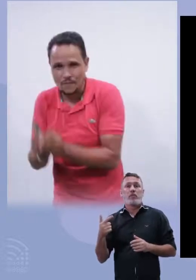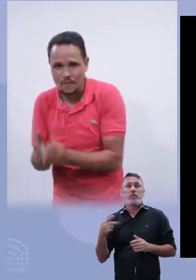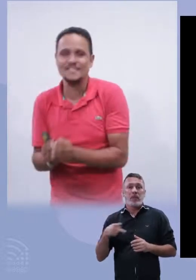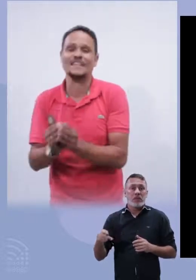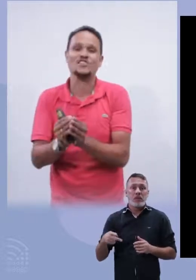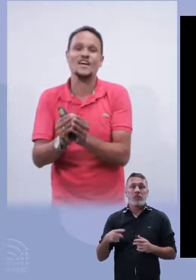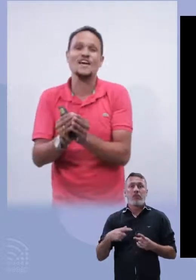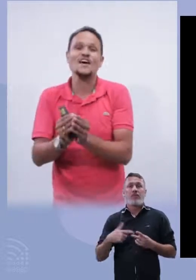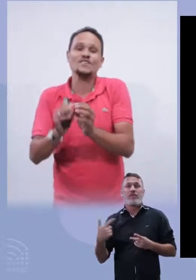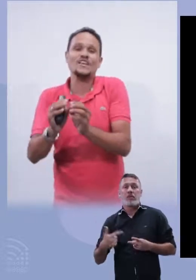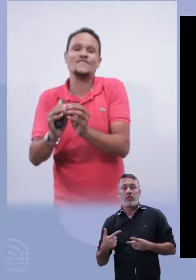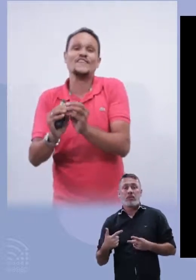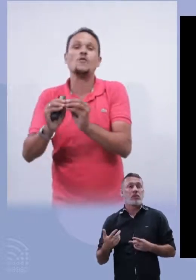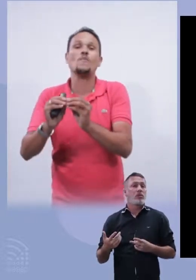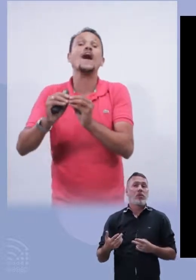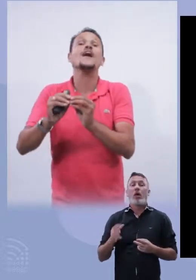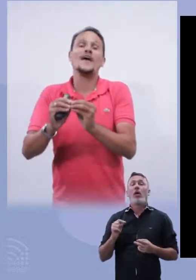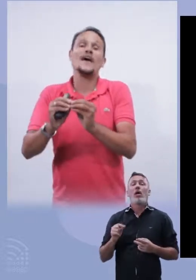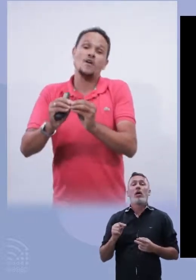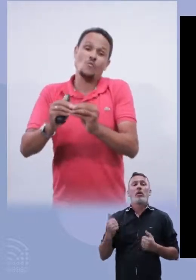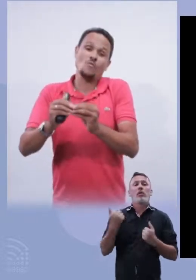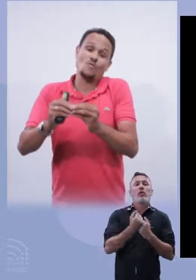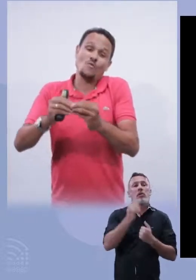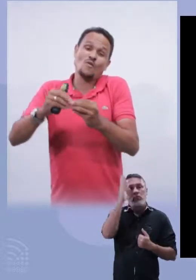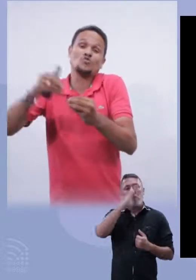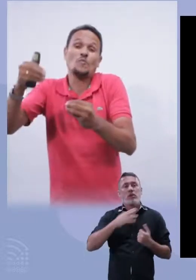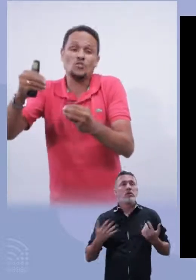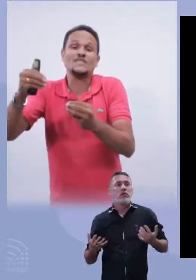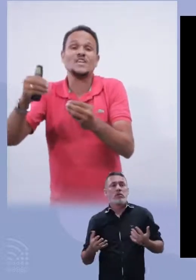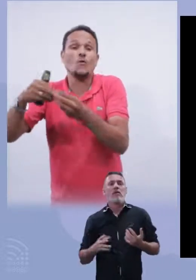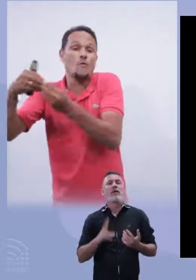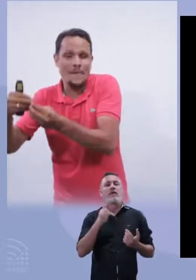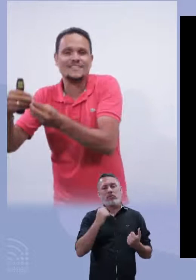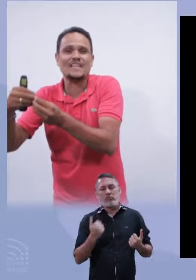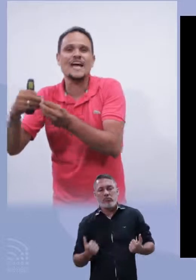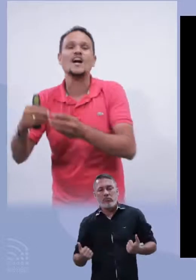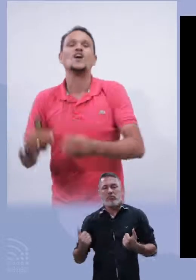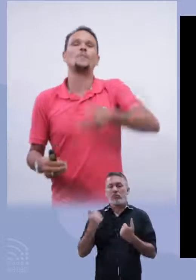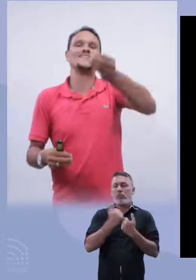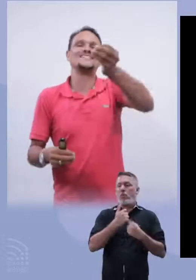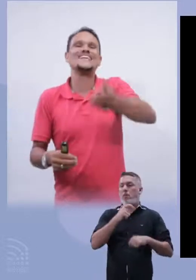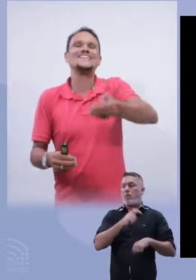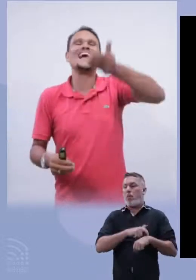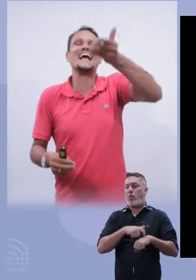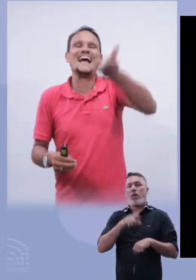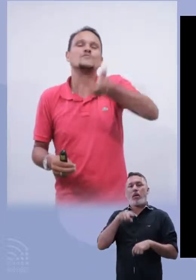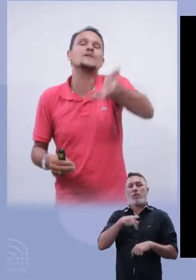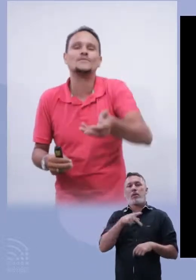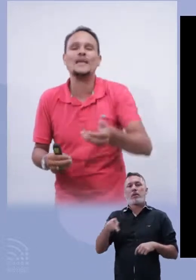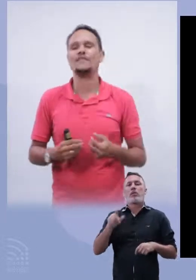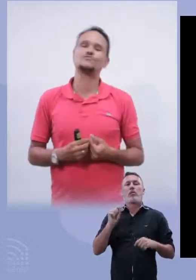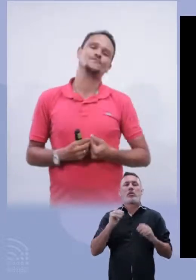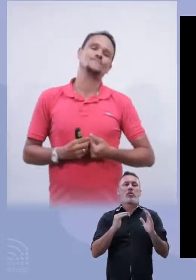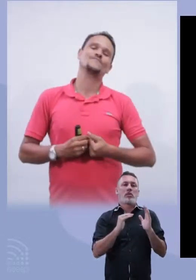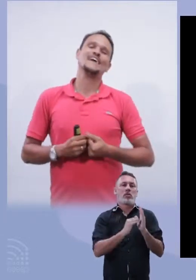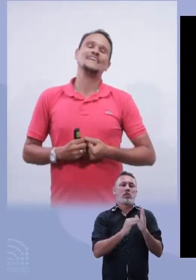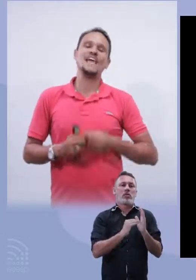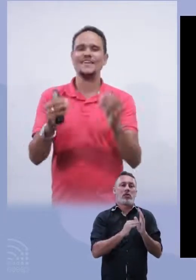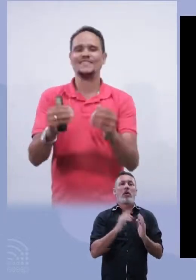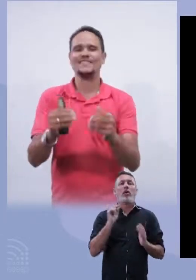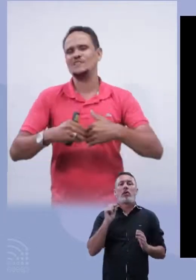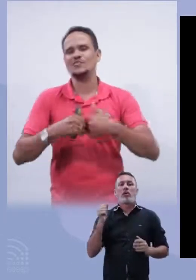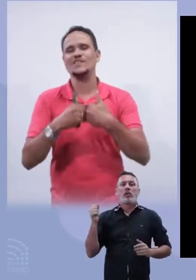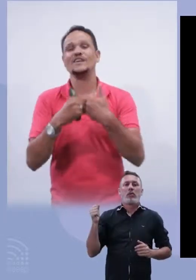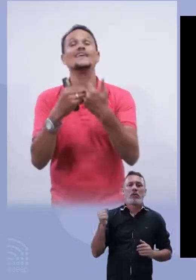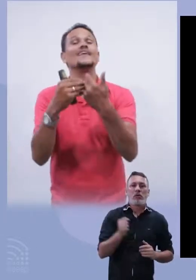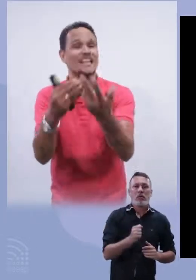nem vice-presidente, você vai ter uma substituição momentânea do presidente da Câmara dos Deputados. E aí